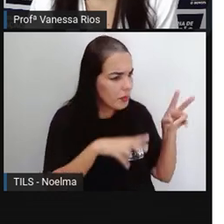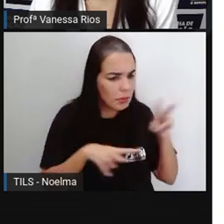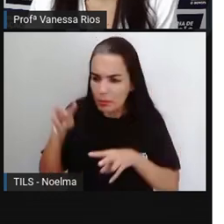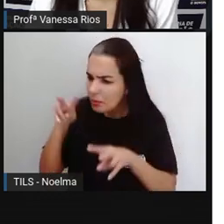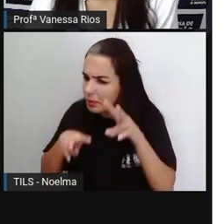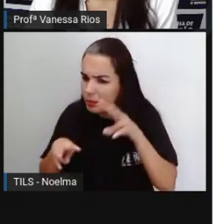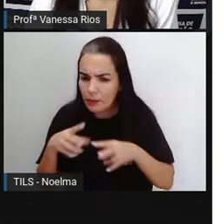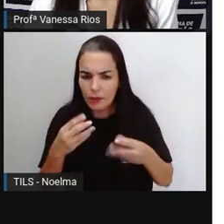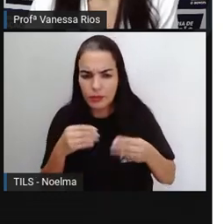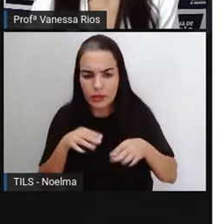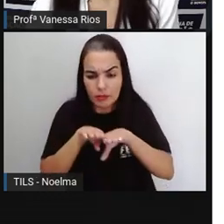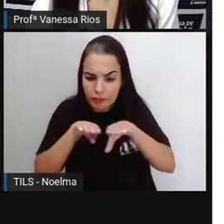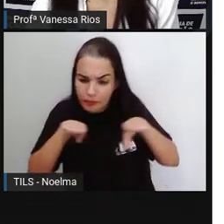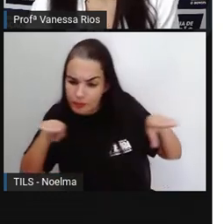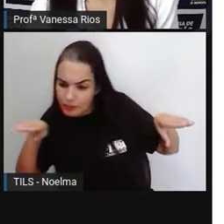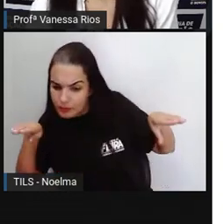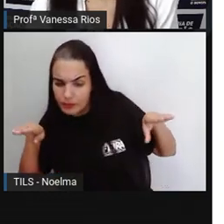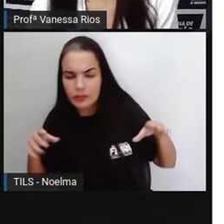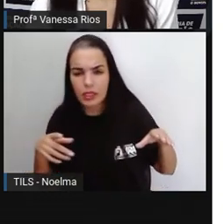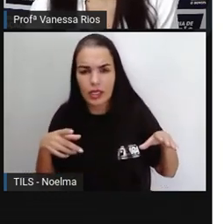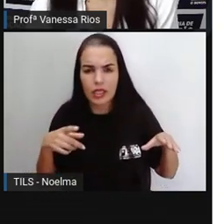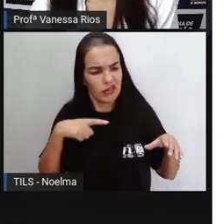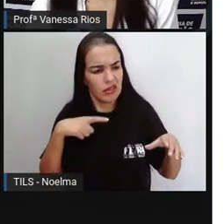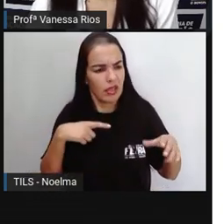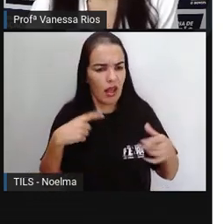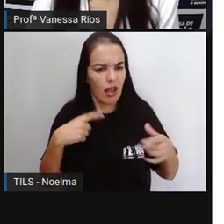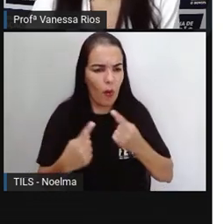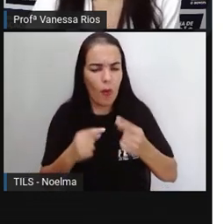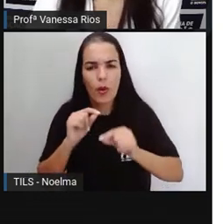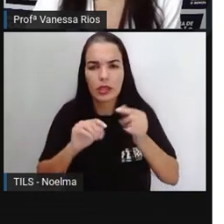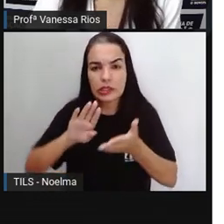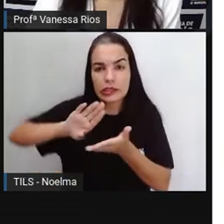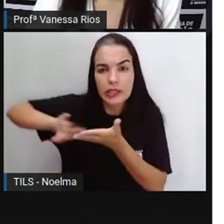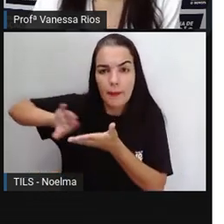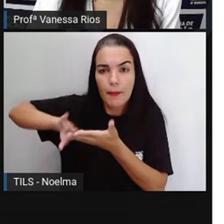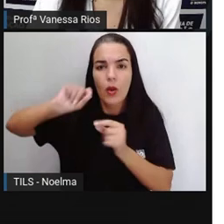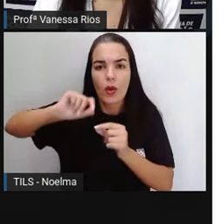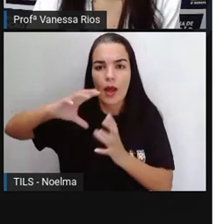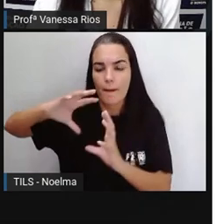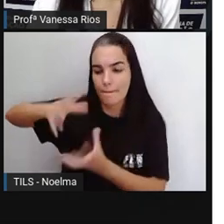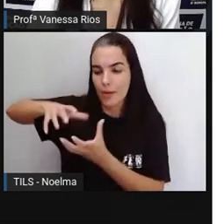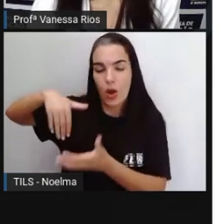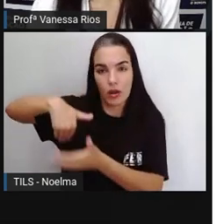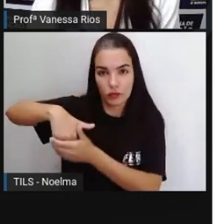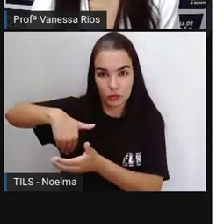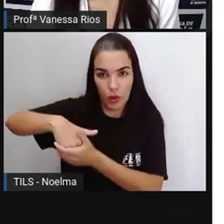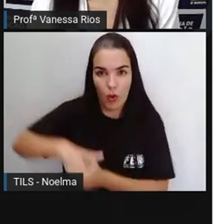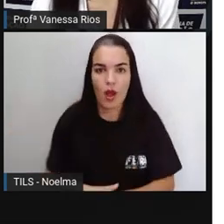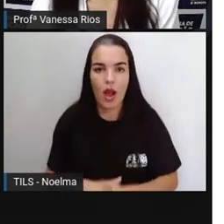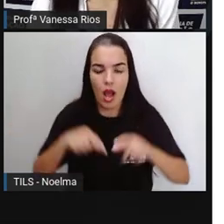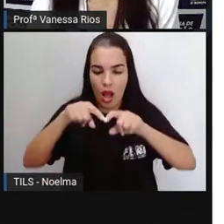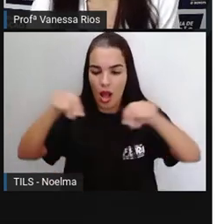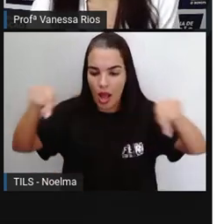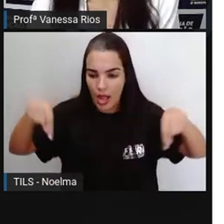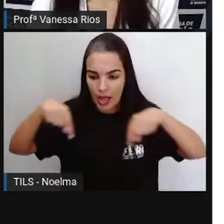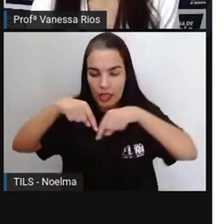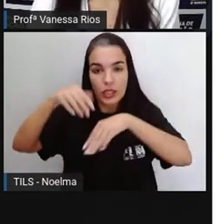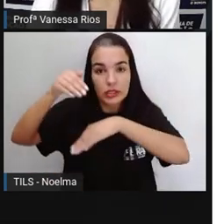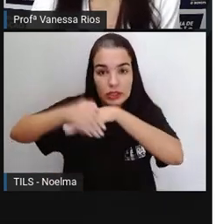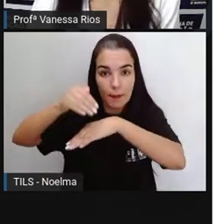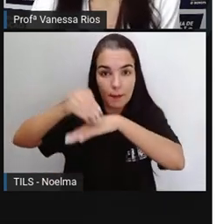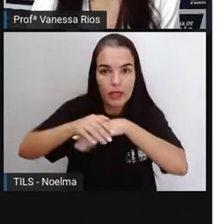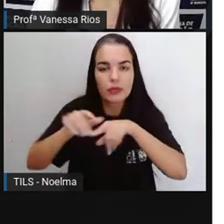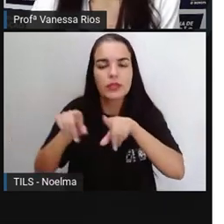seus objetos. Entre eles, ele separou uma bola de futebol, uma caixa de sapato